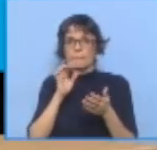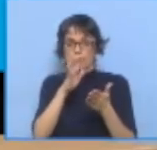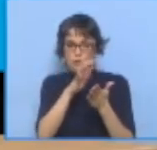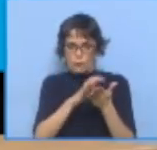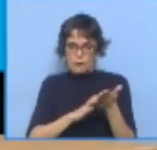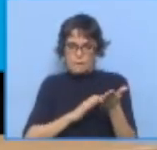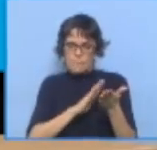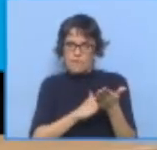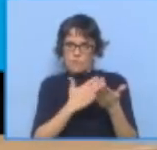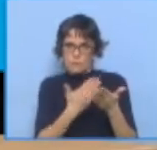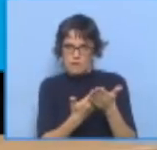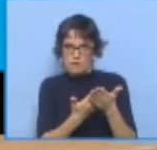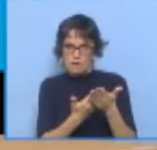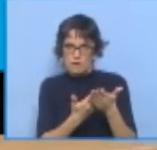Talvez